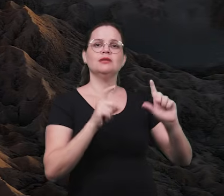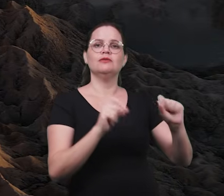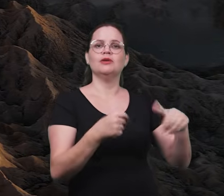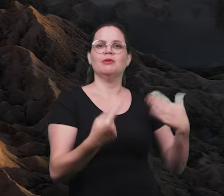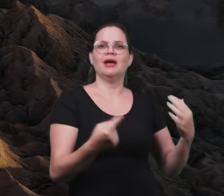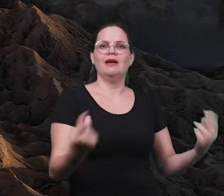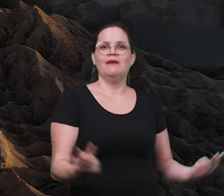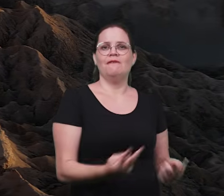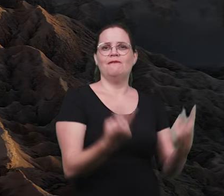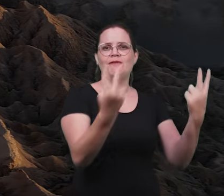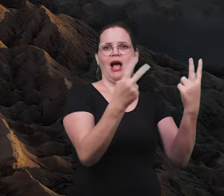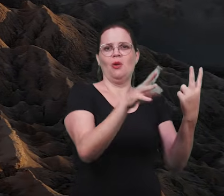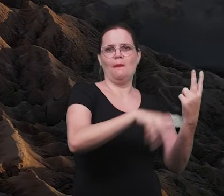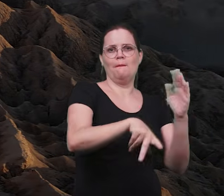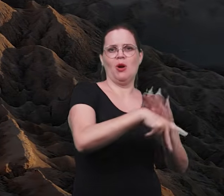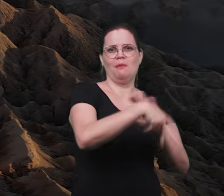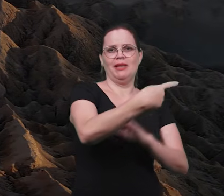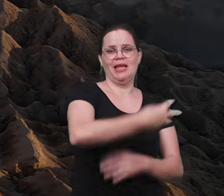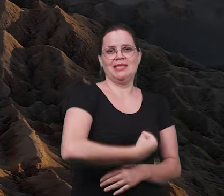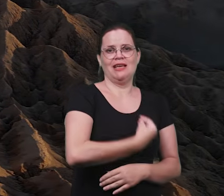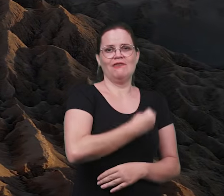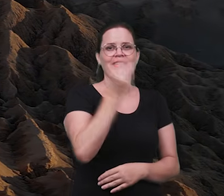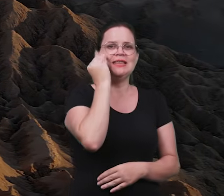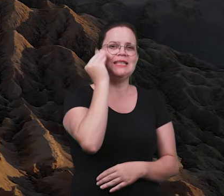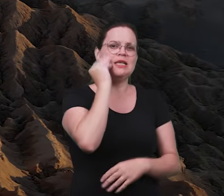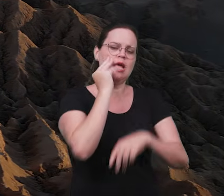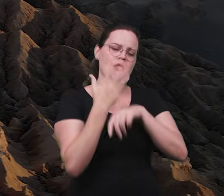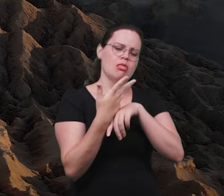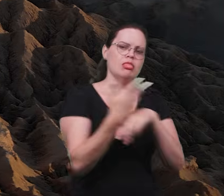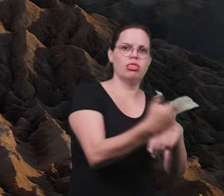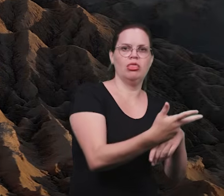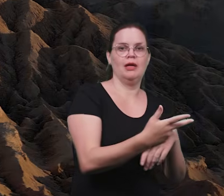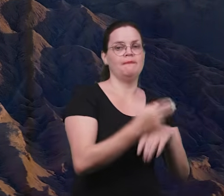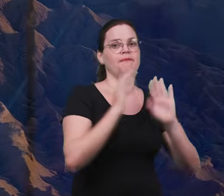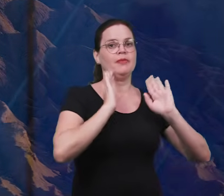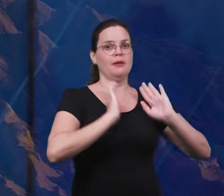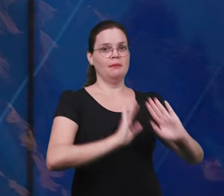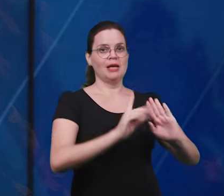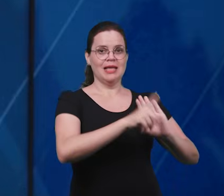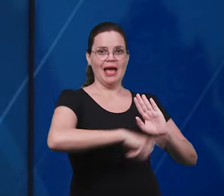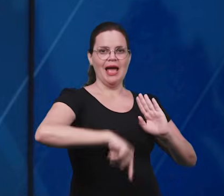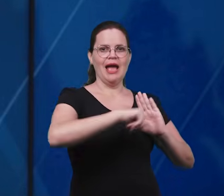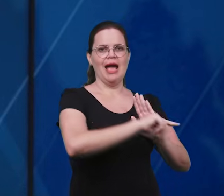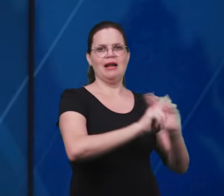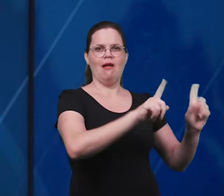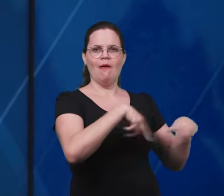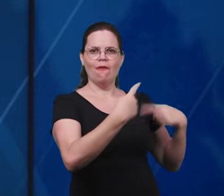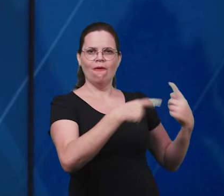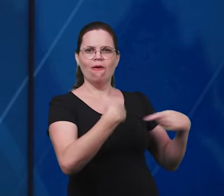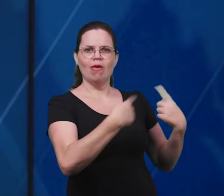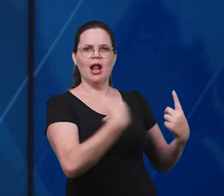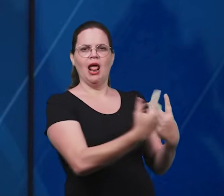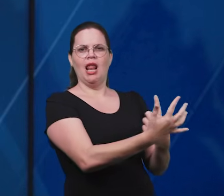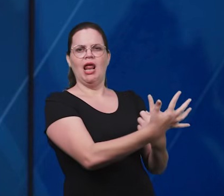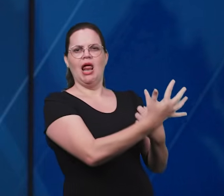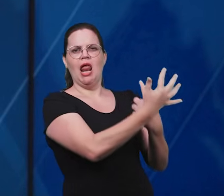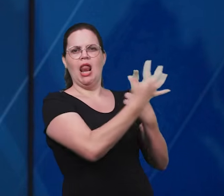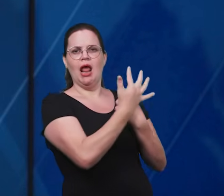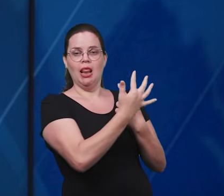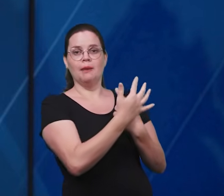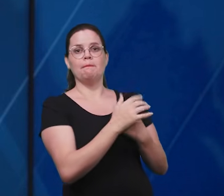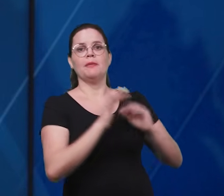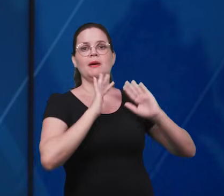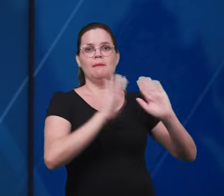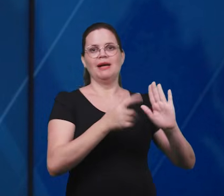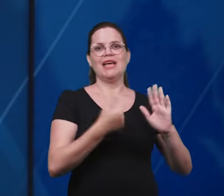apenas valores desta vida presente. Embora oferecessem aos israelitas a resistência